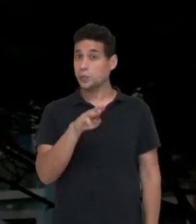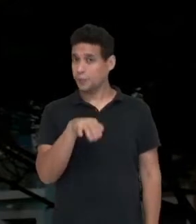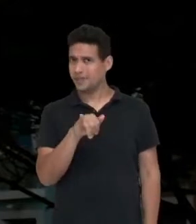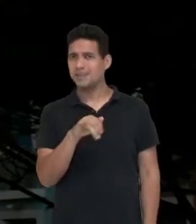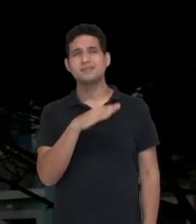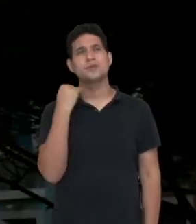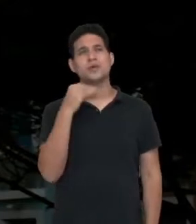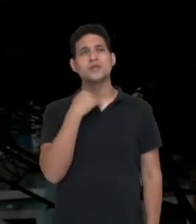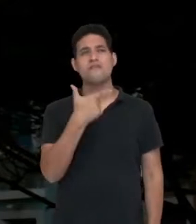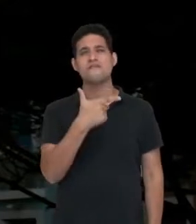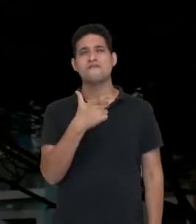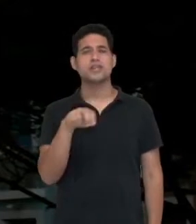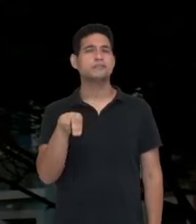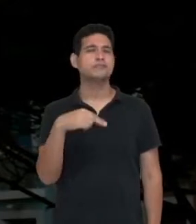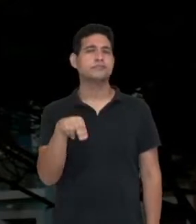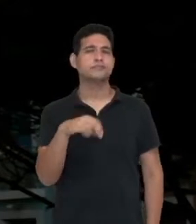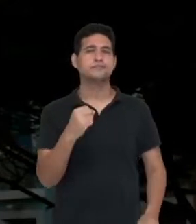noviembre de